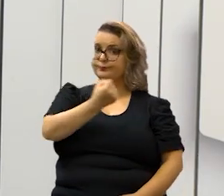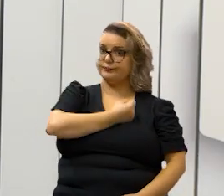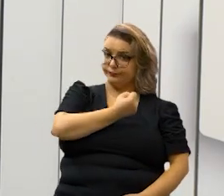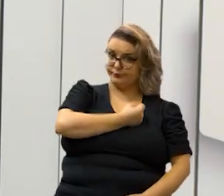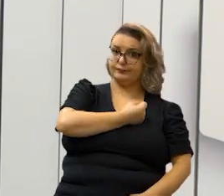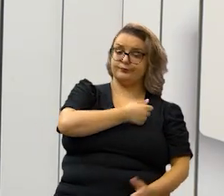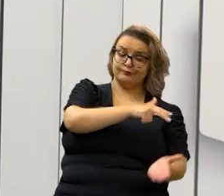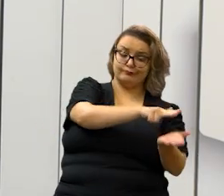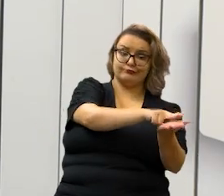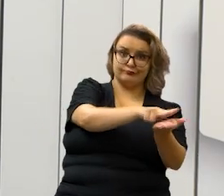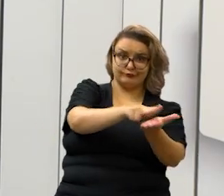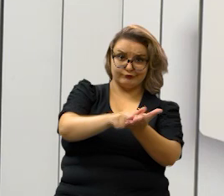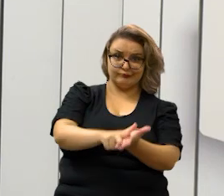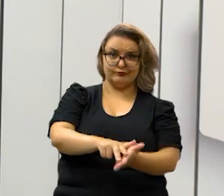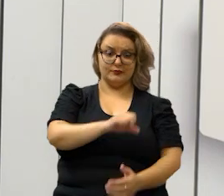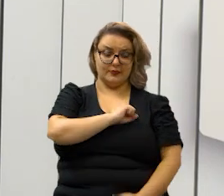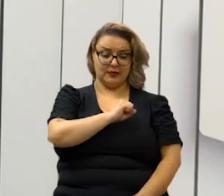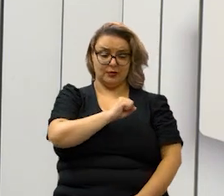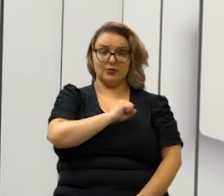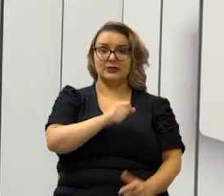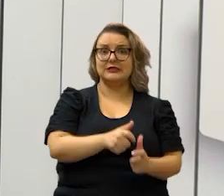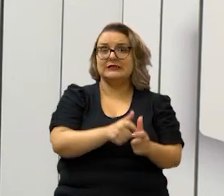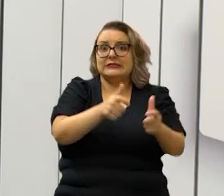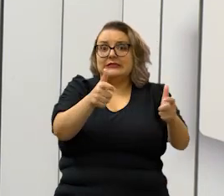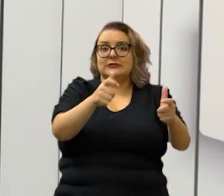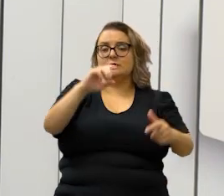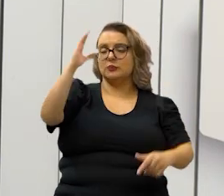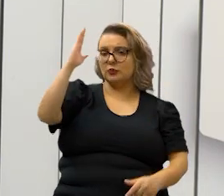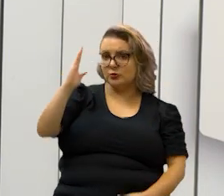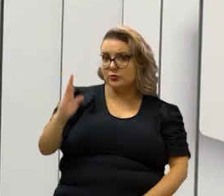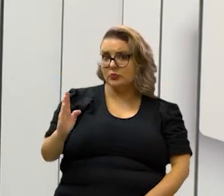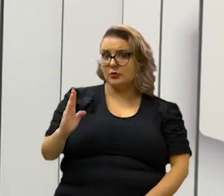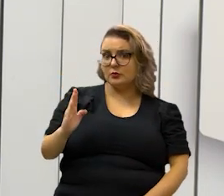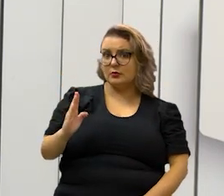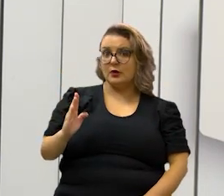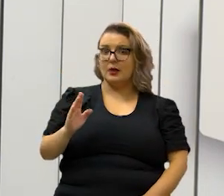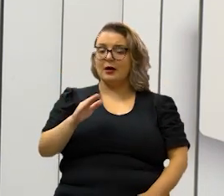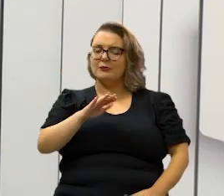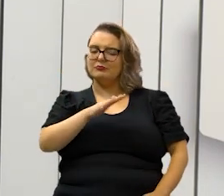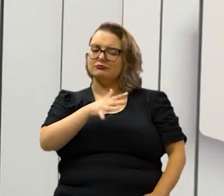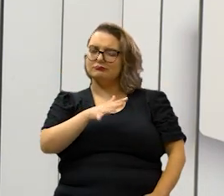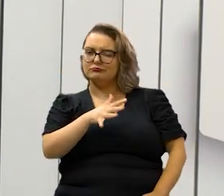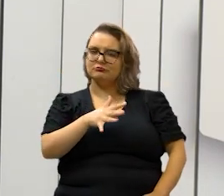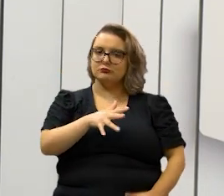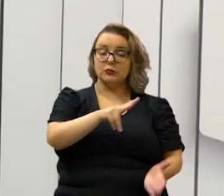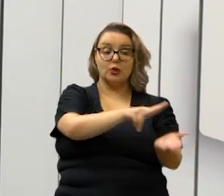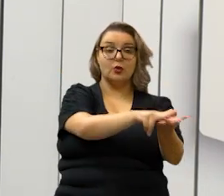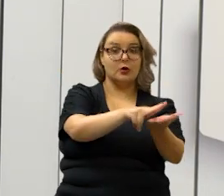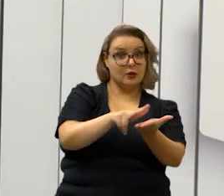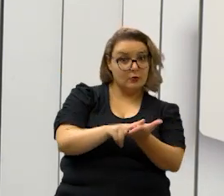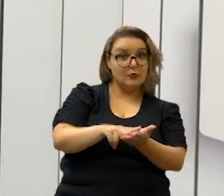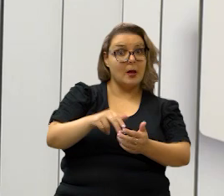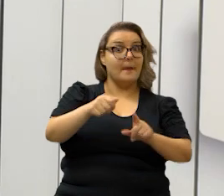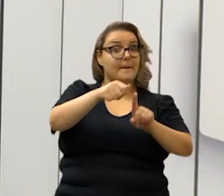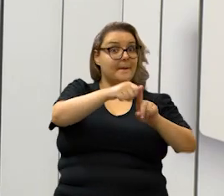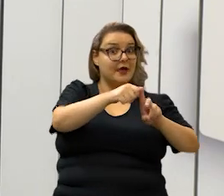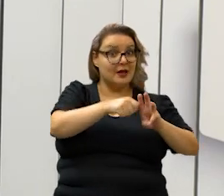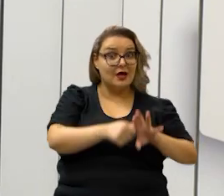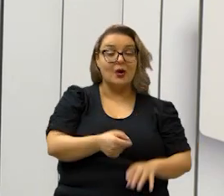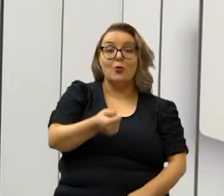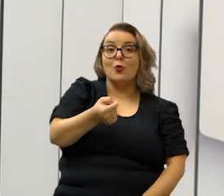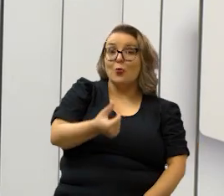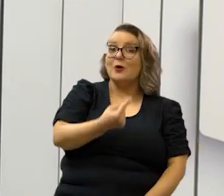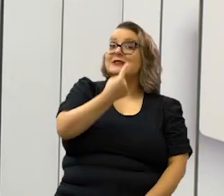de internações por infarto aumentou no Brasil. A média mensal de internações subiu